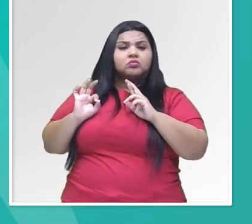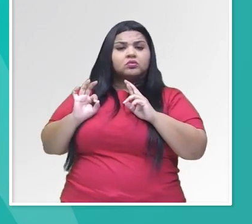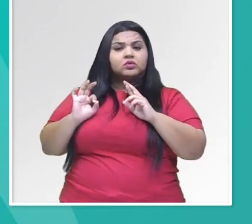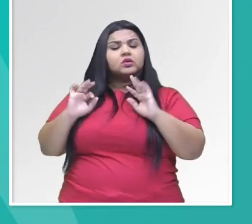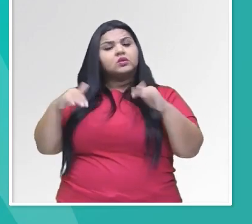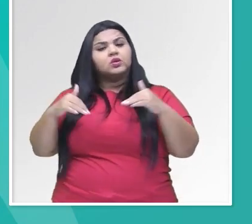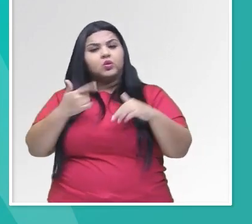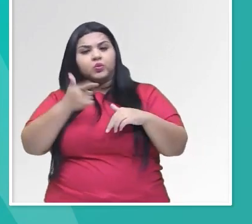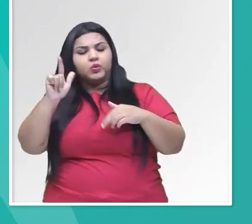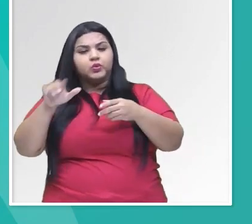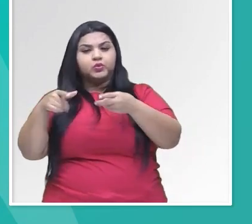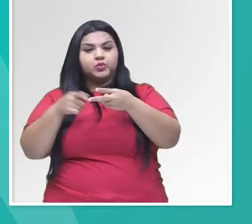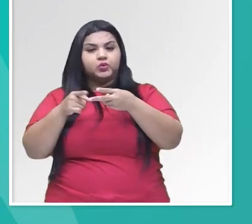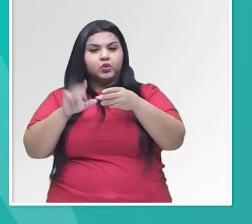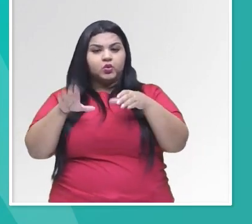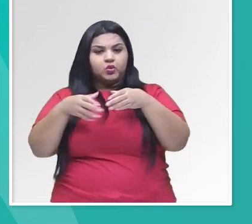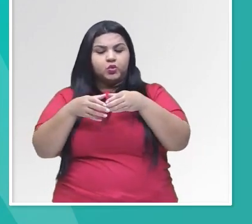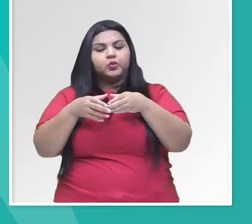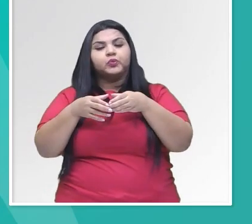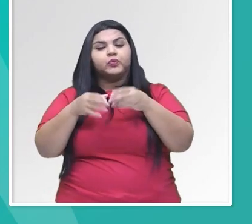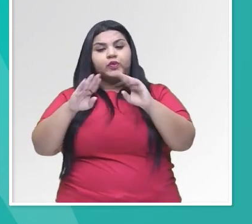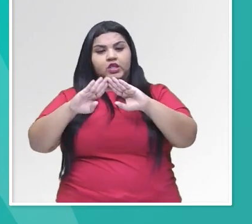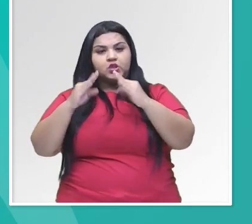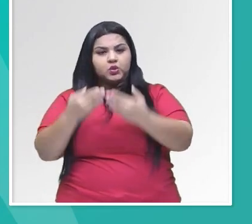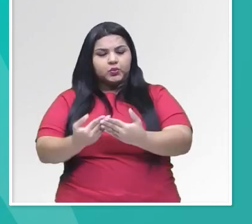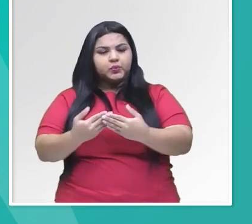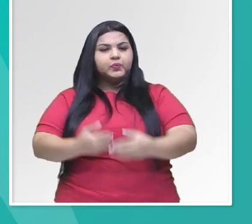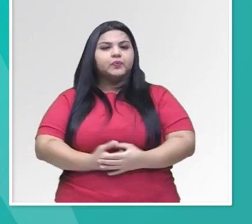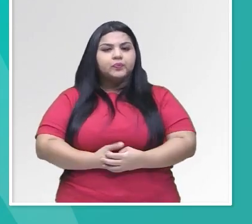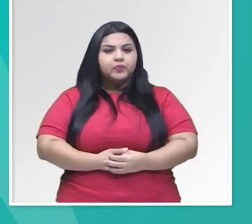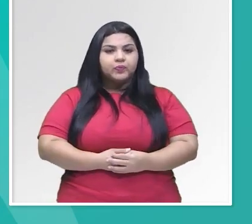para o outro grupo, a escola.